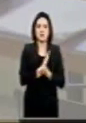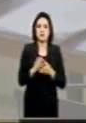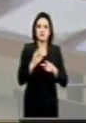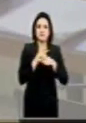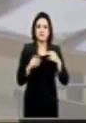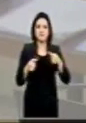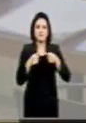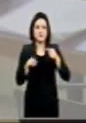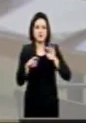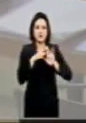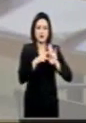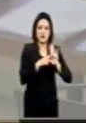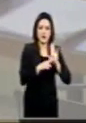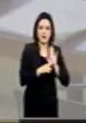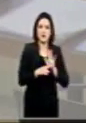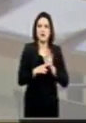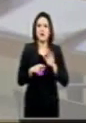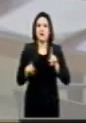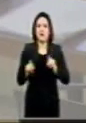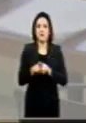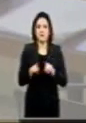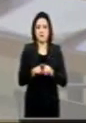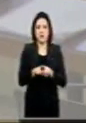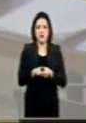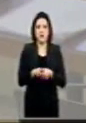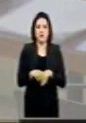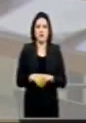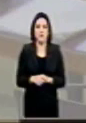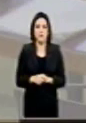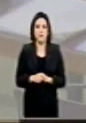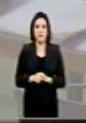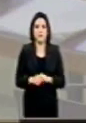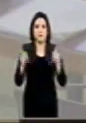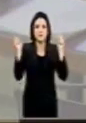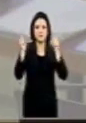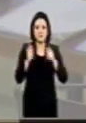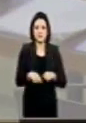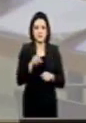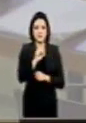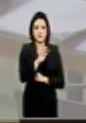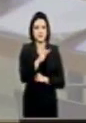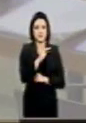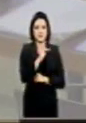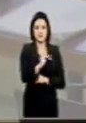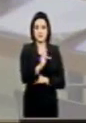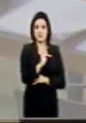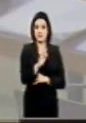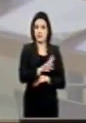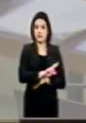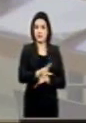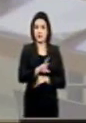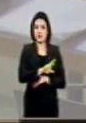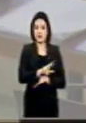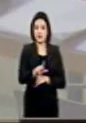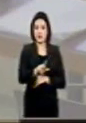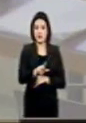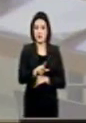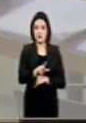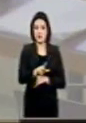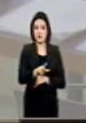que desbordem da cogitada violação da competência desse tribunal não são objeto